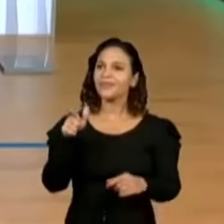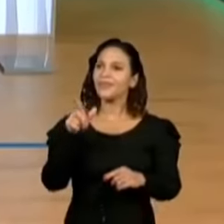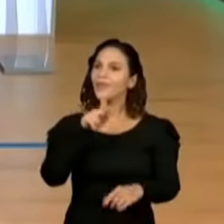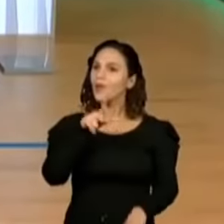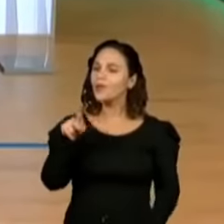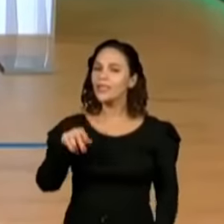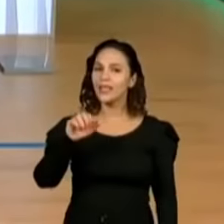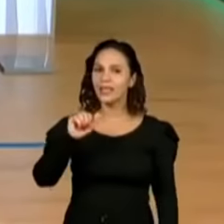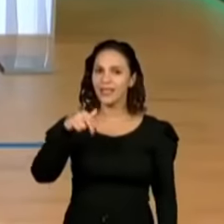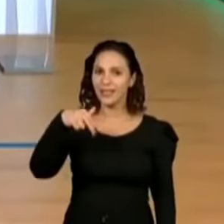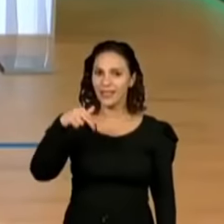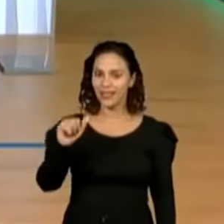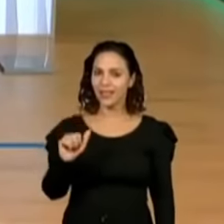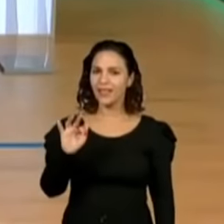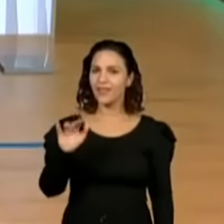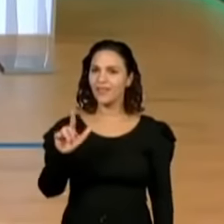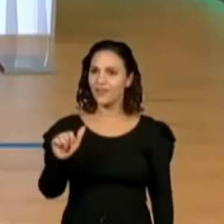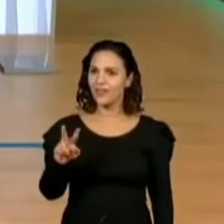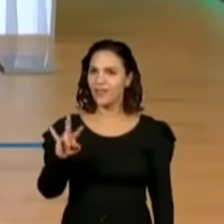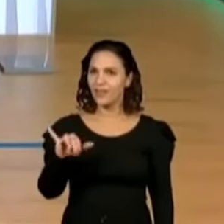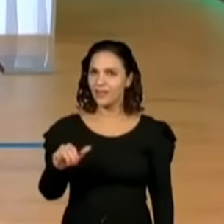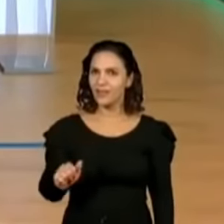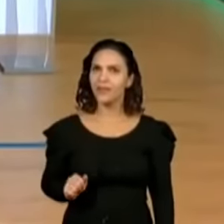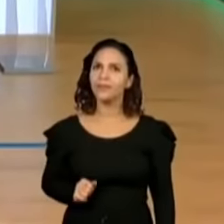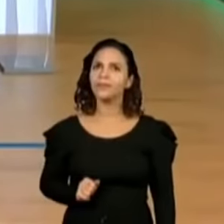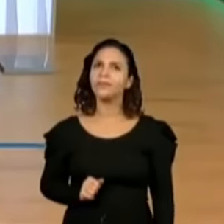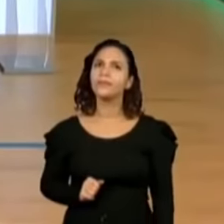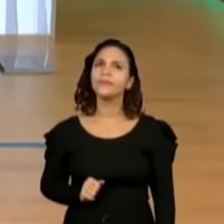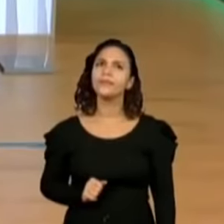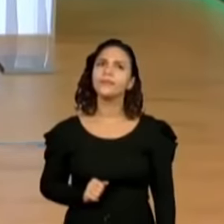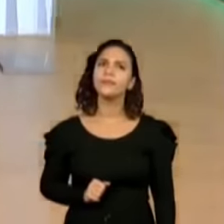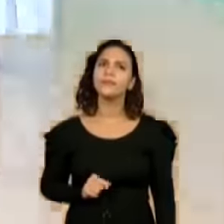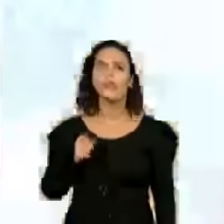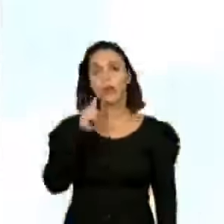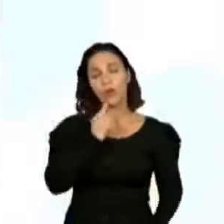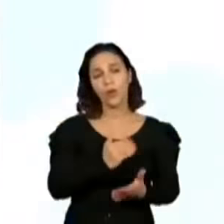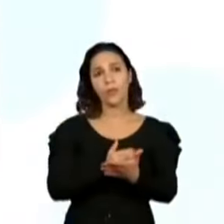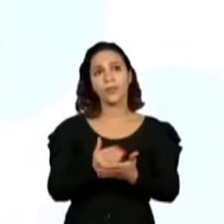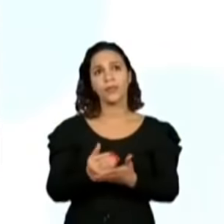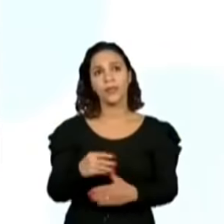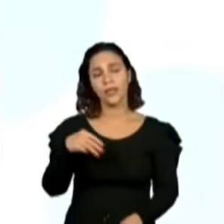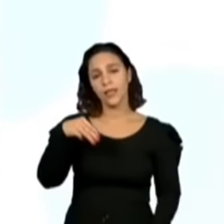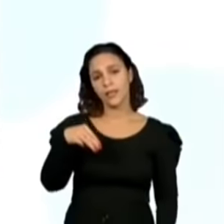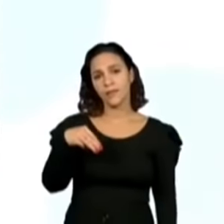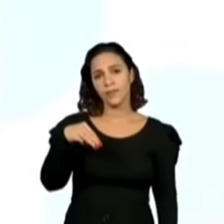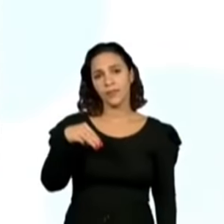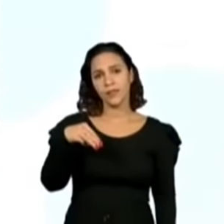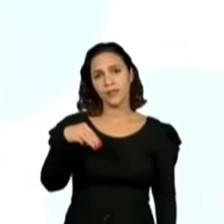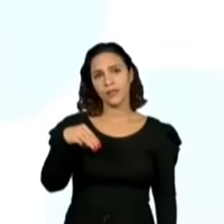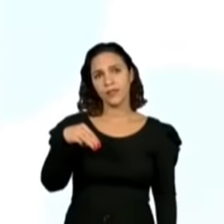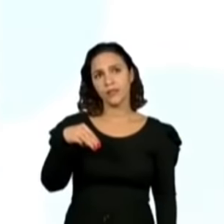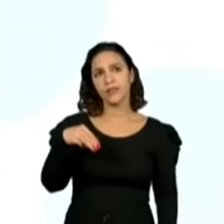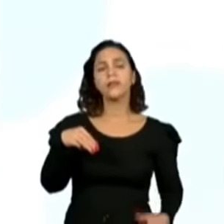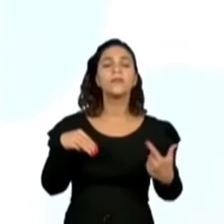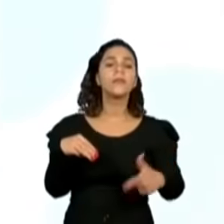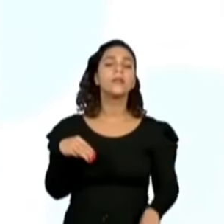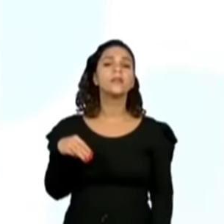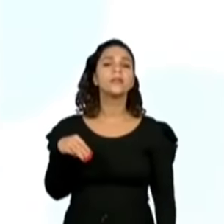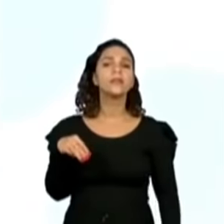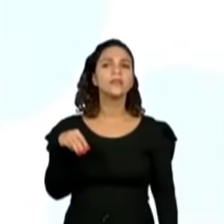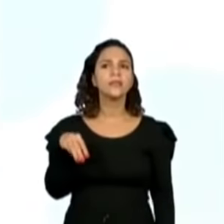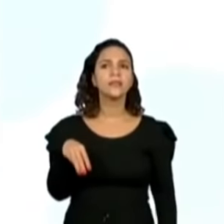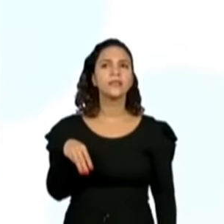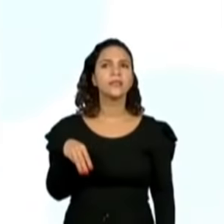Silvânia, participando conosco... Manúbrio. Ah, começa com M. Mas isso. Uma letra é muito pouco. Vamos pensar numa palavra?